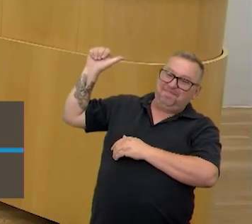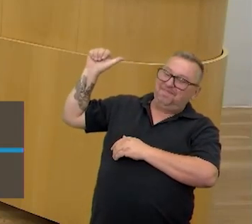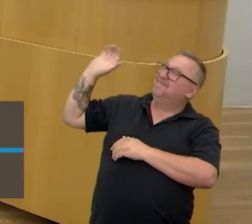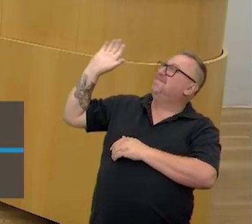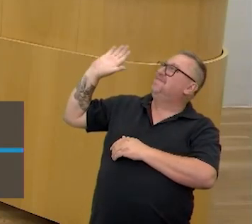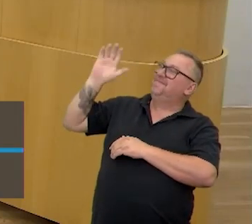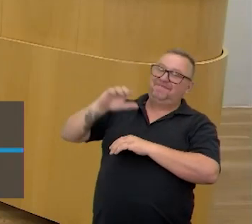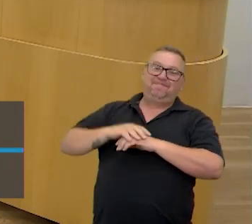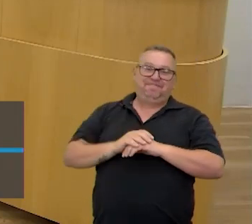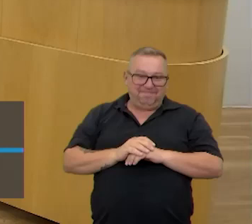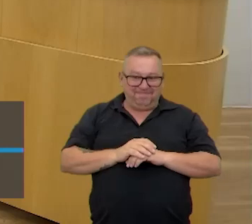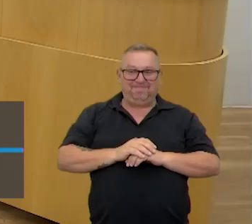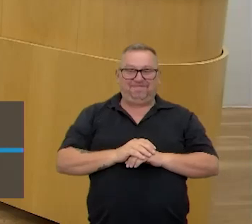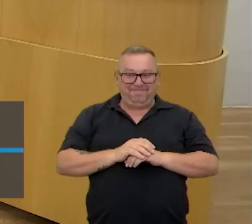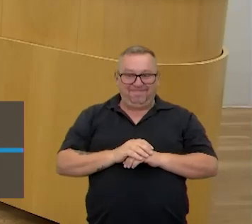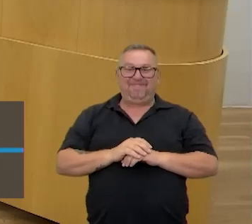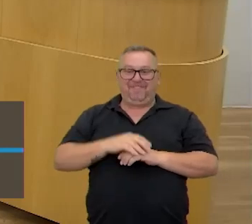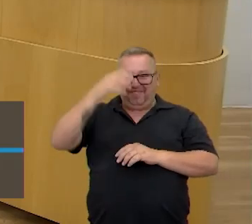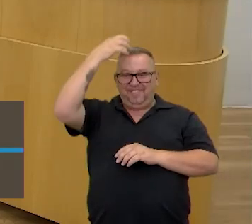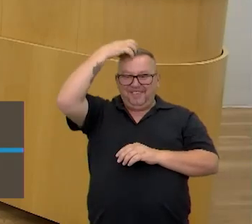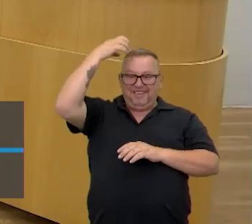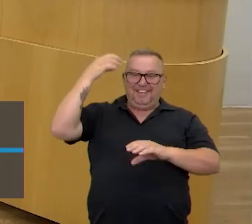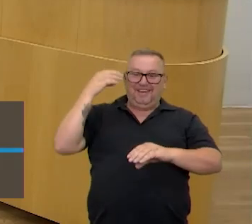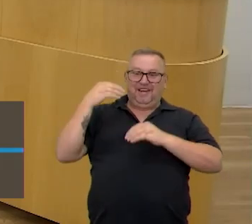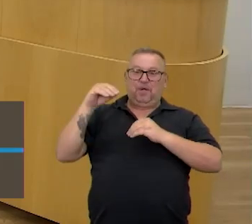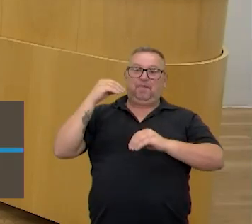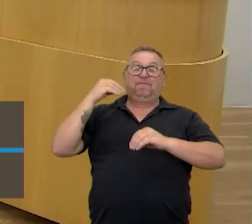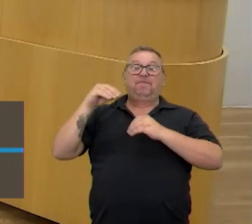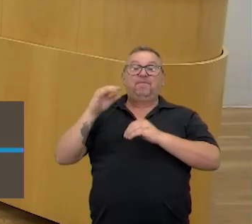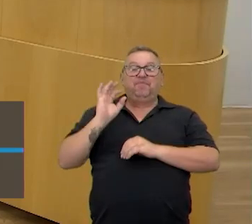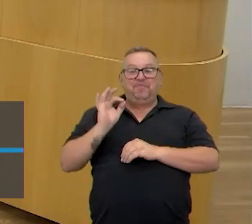Libras. É o rei do meme, poxa. Eu não tinha